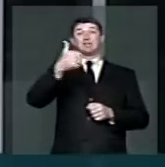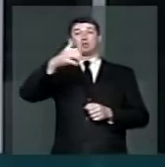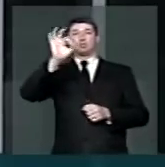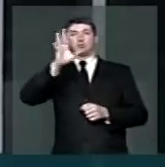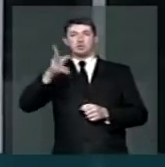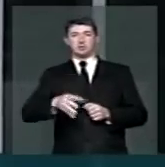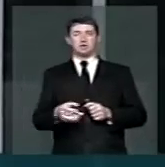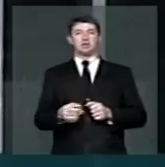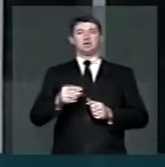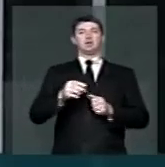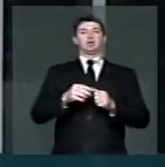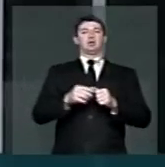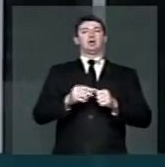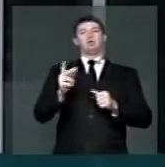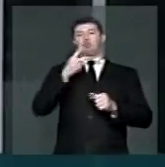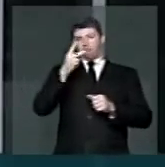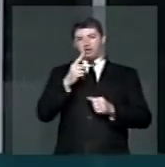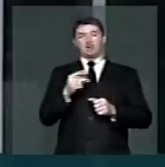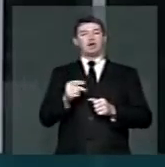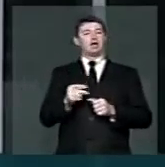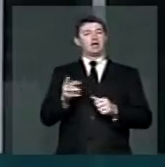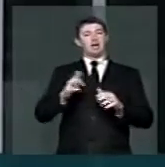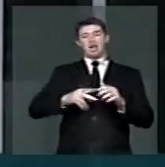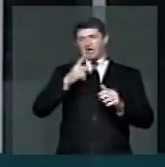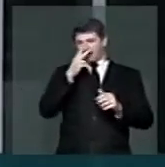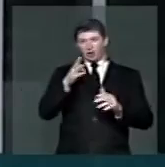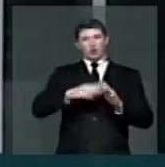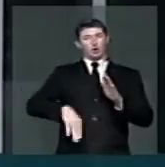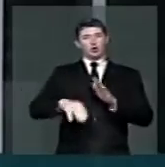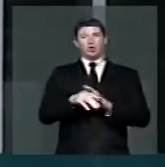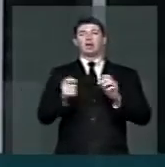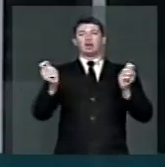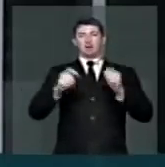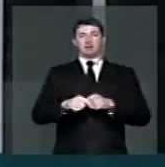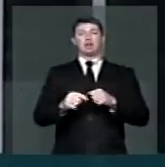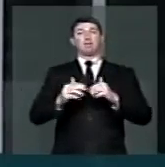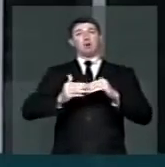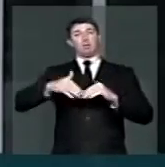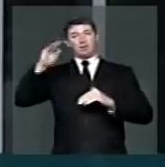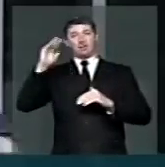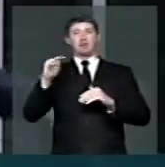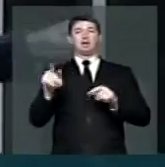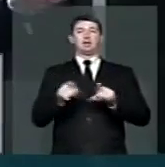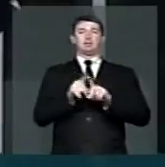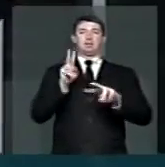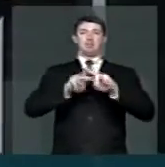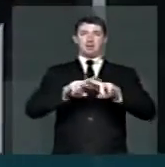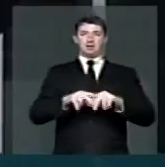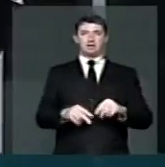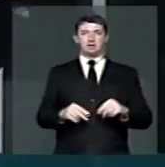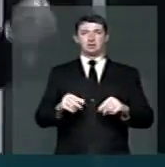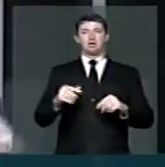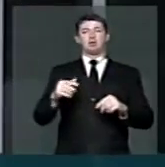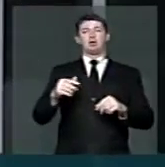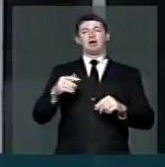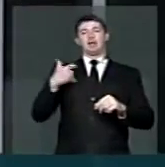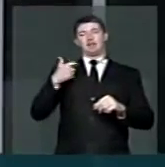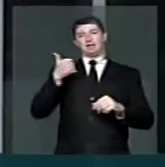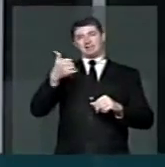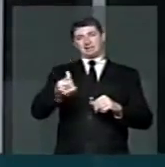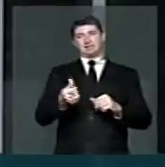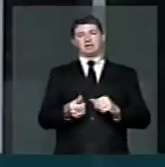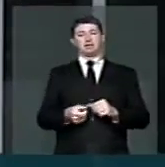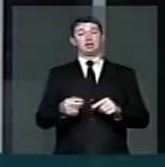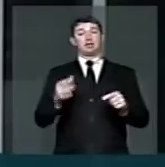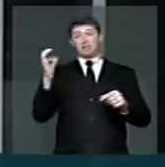dos magistrados do Brasil disseram-se totalmente também favorável à redução da maioridade penal. E precisamos deliberar esse tema aqui nesta casa, de